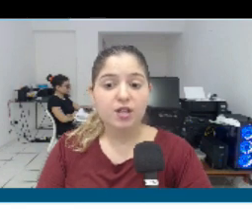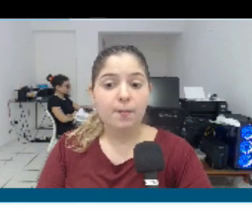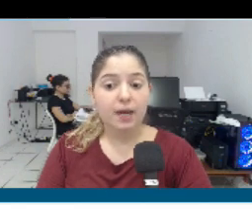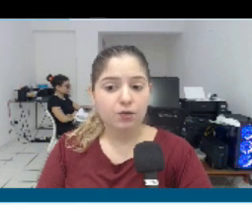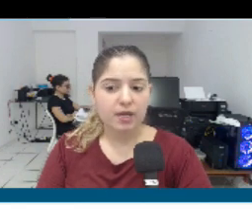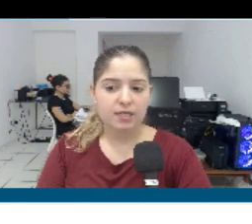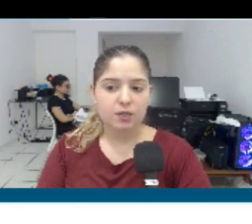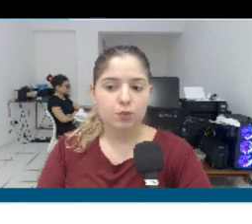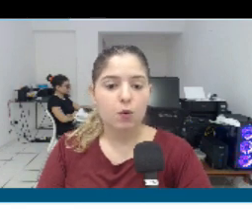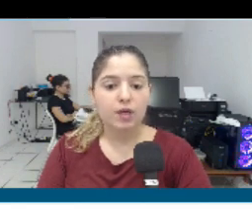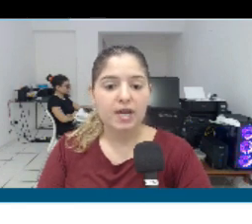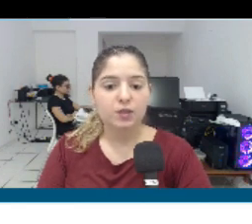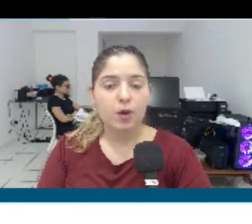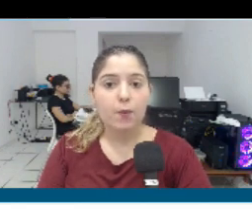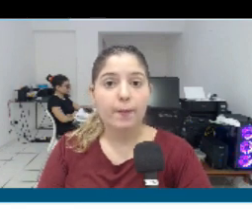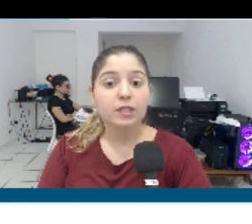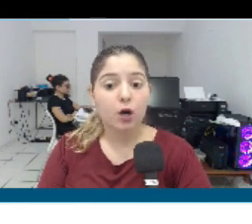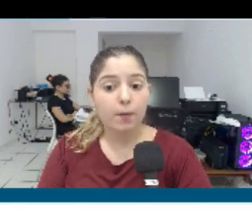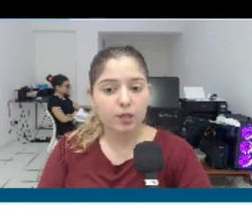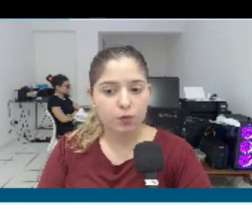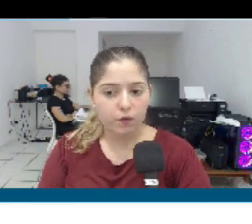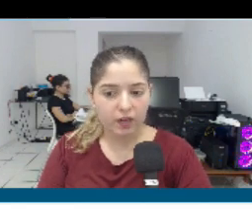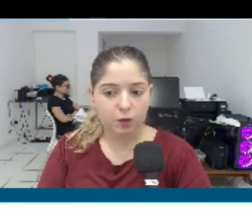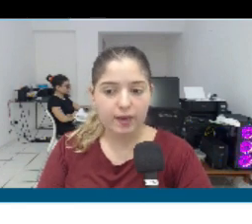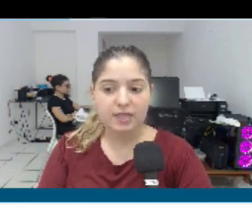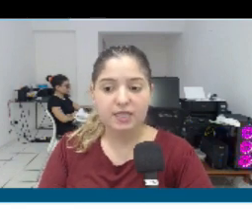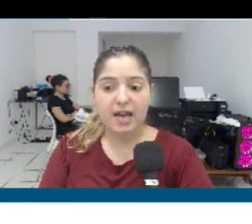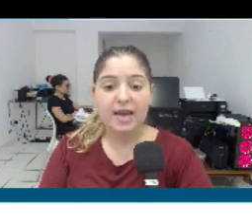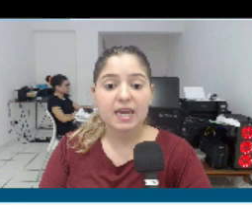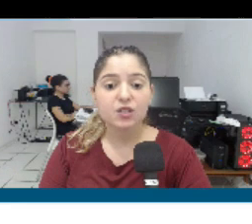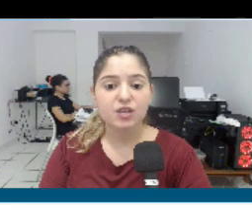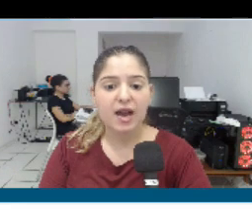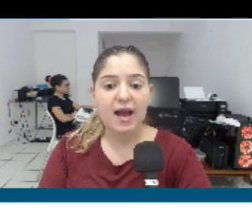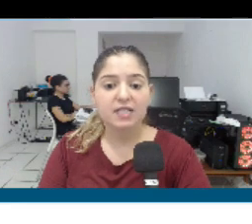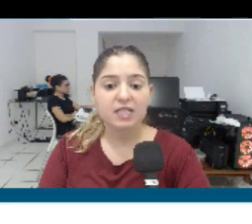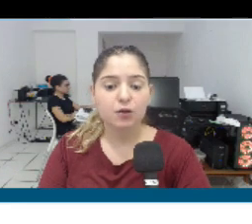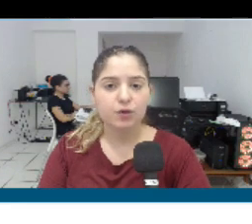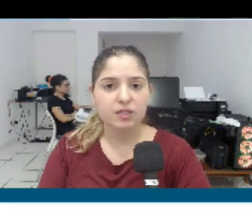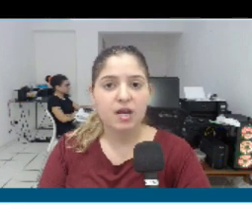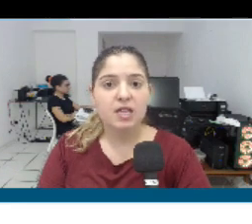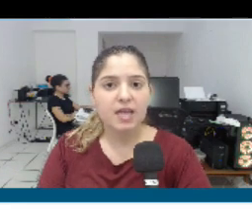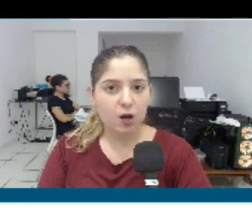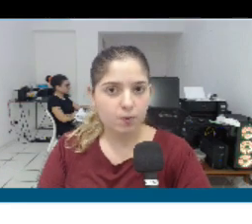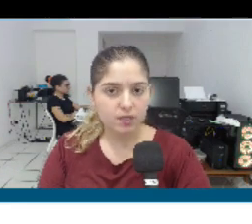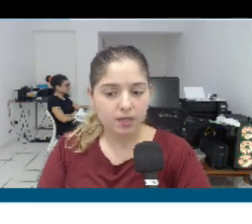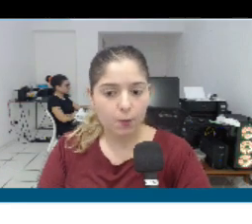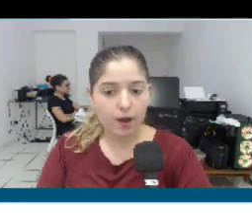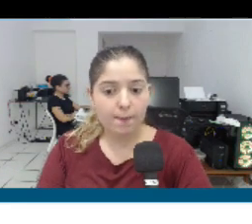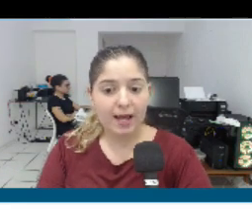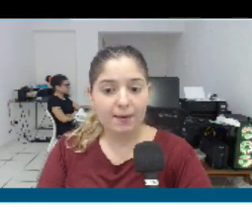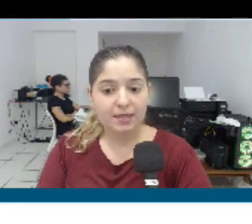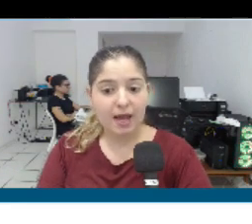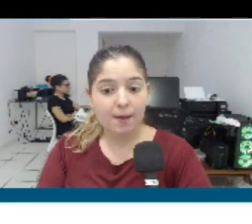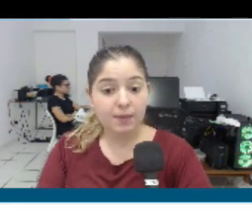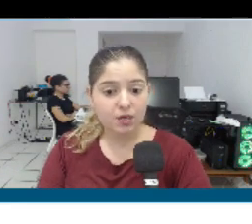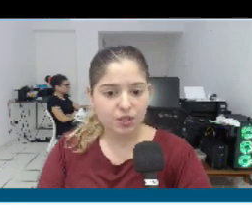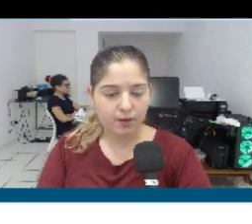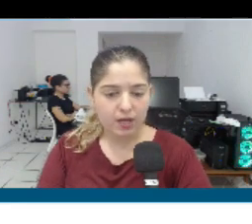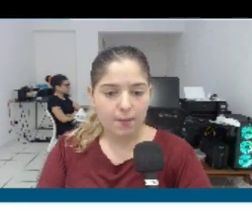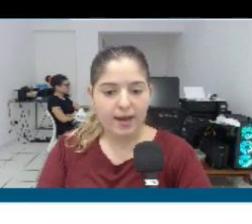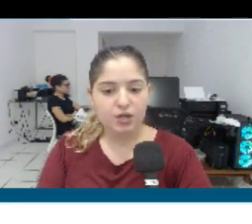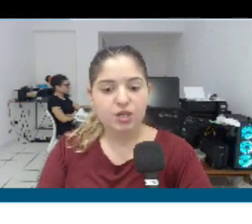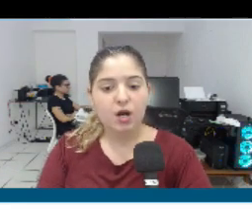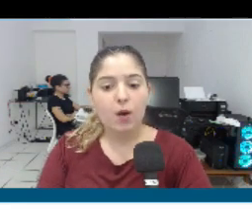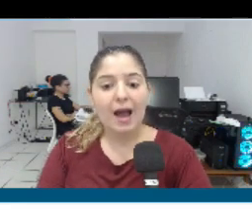que o adiamento da sessão do Congresso é uma manobra do governo para tentar retirar assinaturas da Comissão Parlamentar